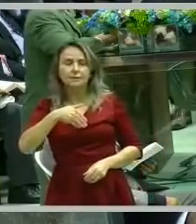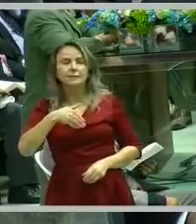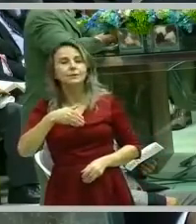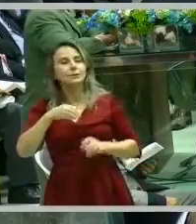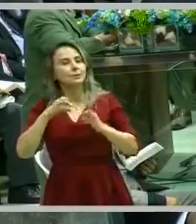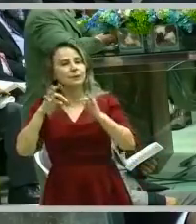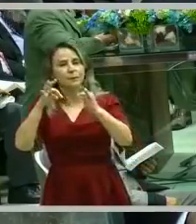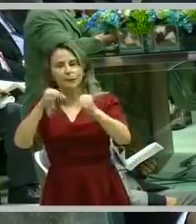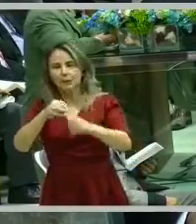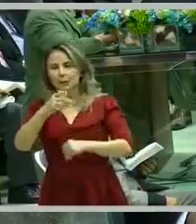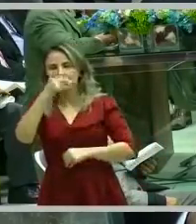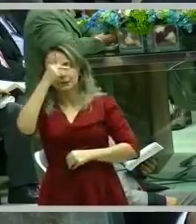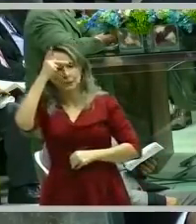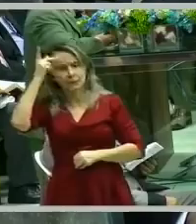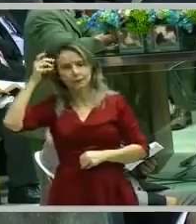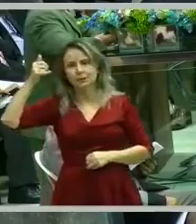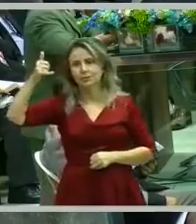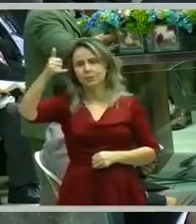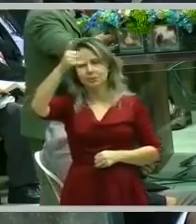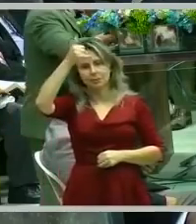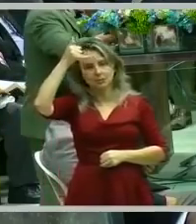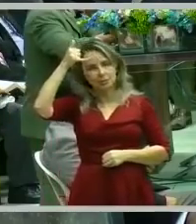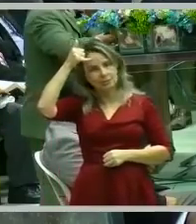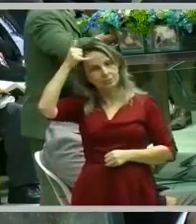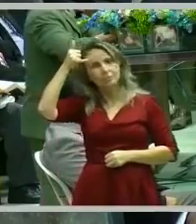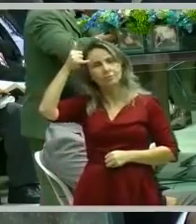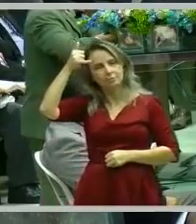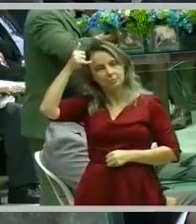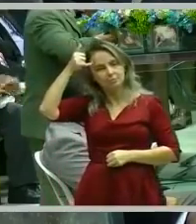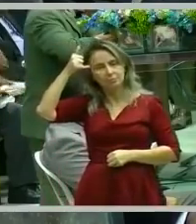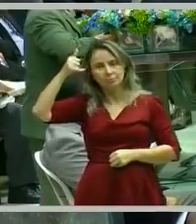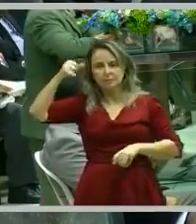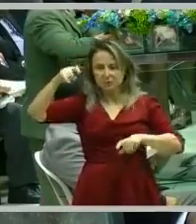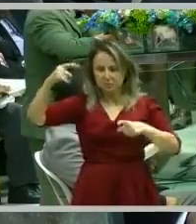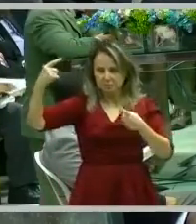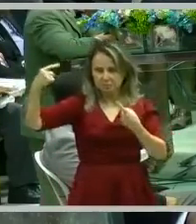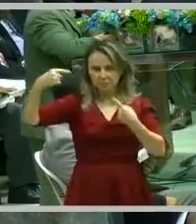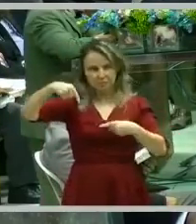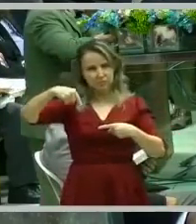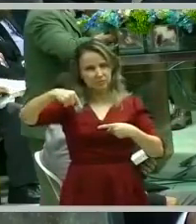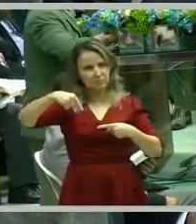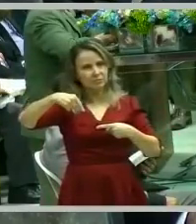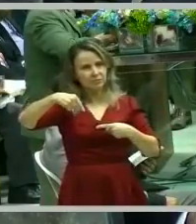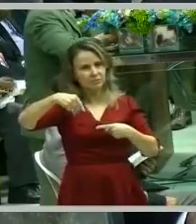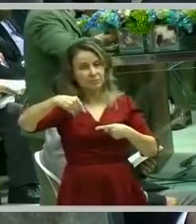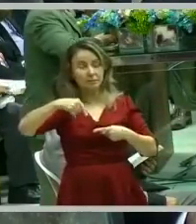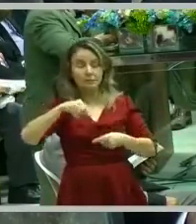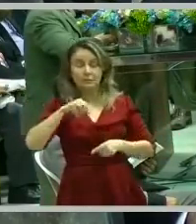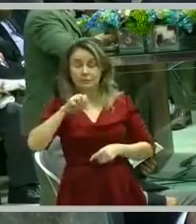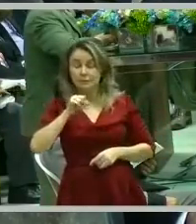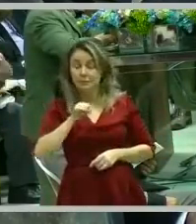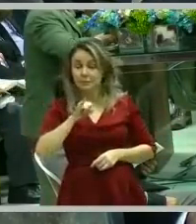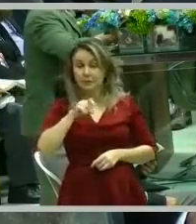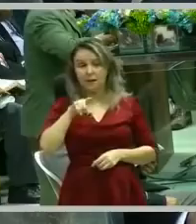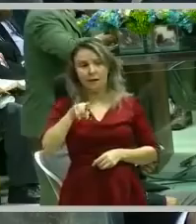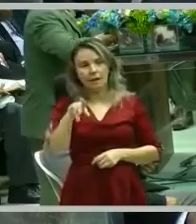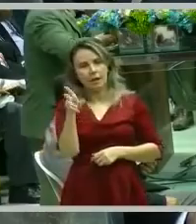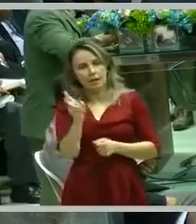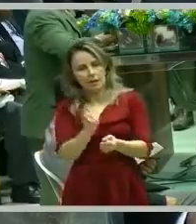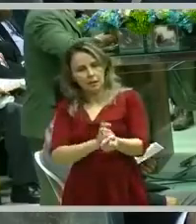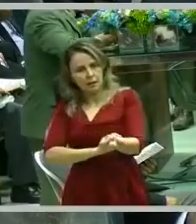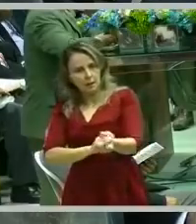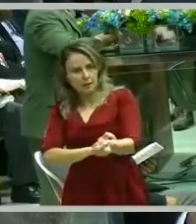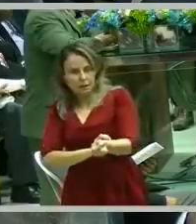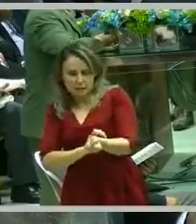Deus, ele vai enfrentar isso. E se você se abusar, se você se zangar, se você